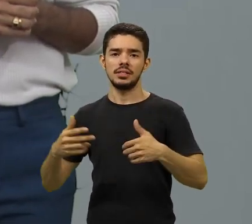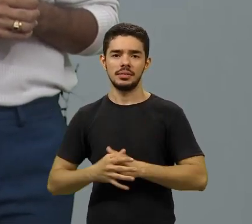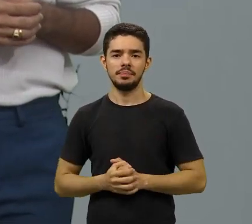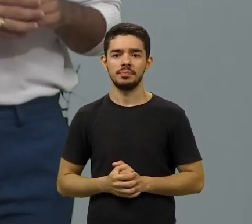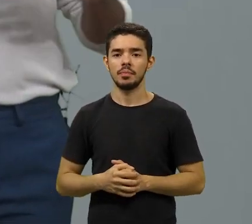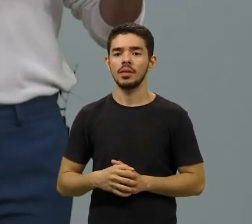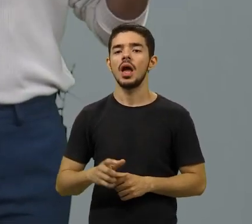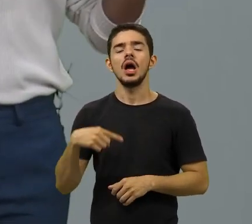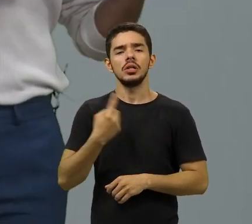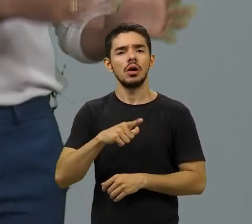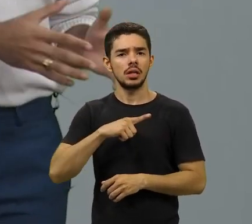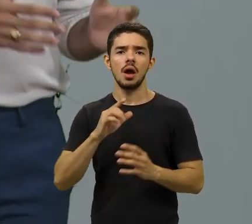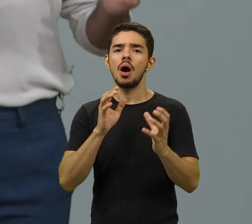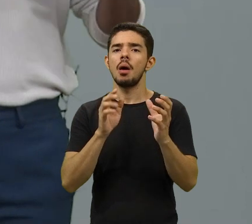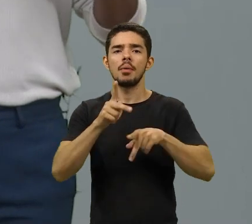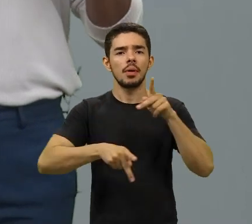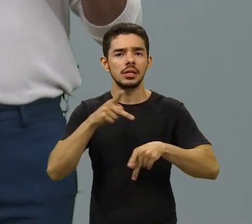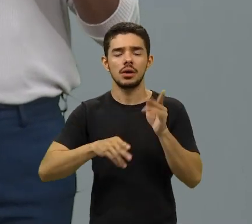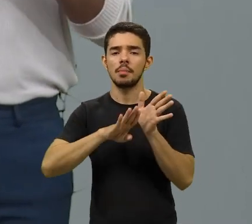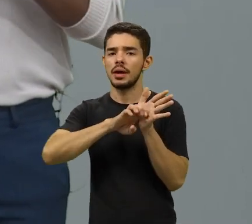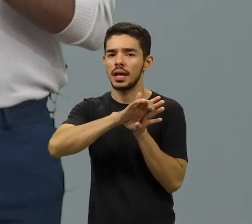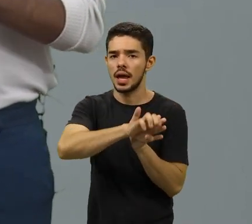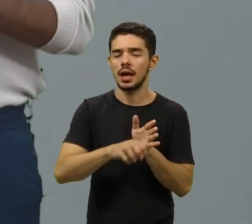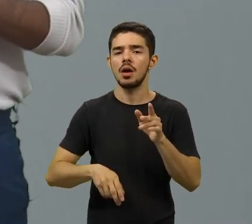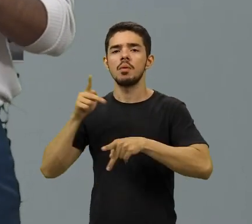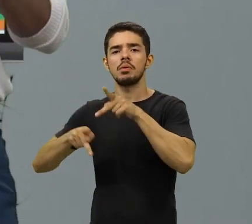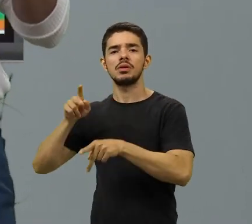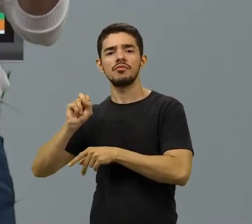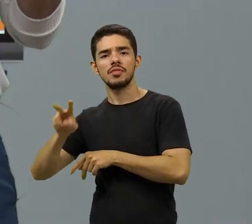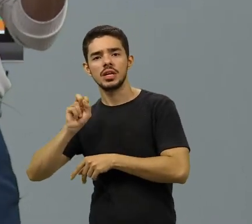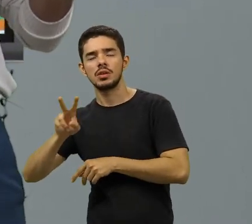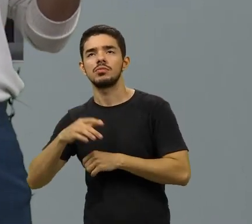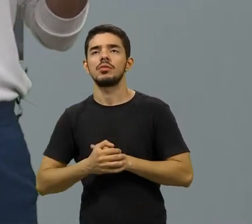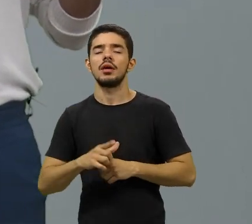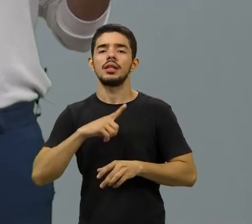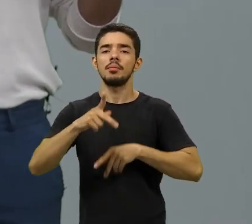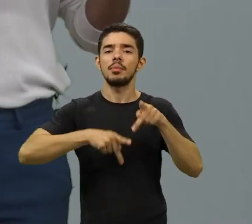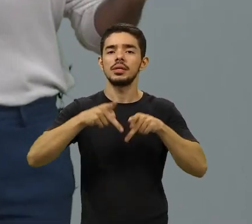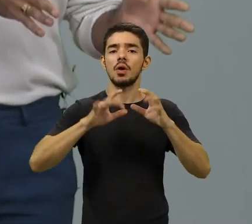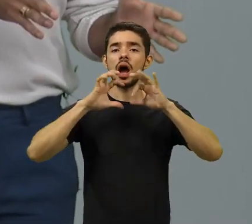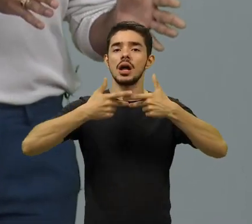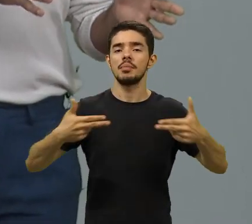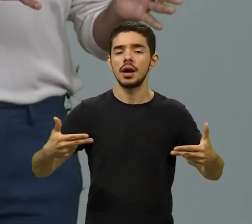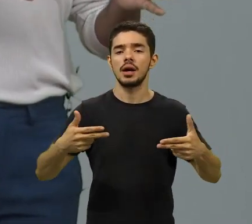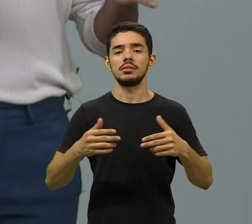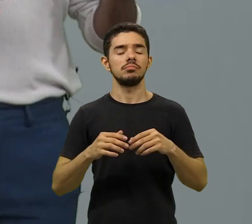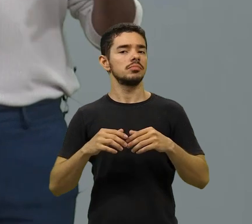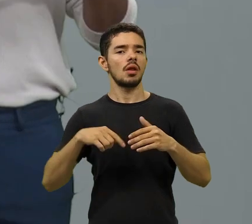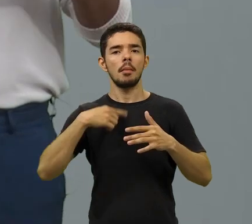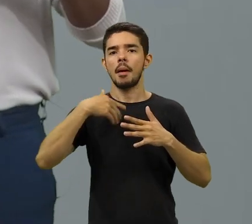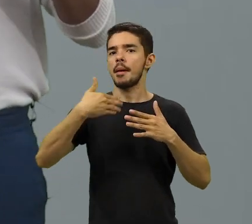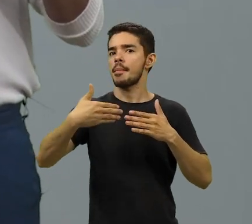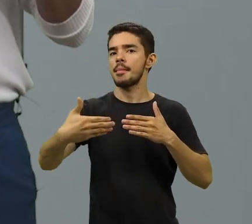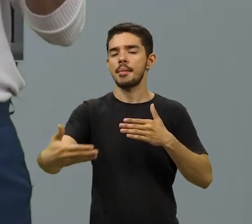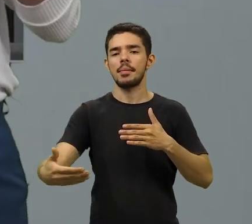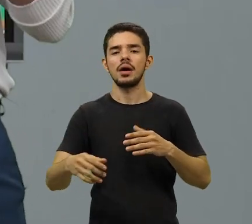populações? Não. Nós temos população de bactéria, nós temos população de vírus, nós temos população de animais. E aí